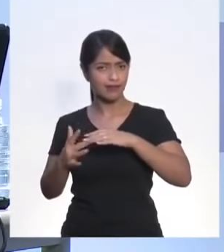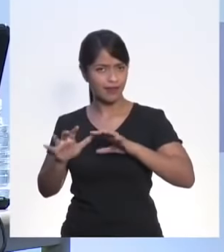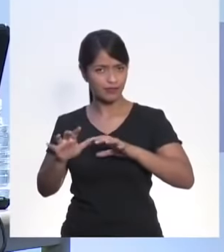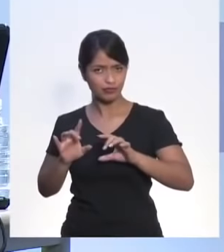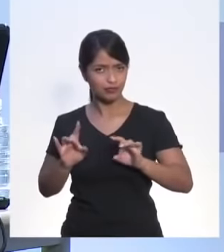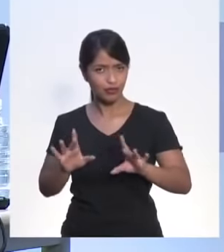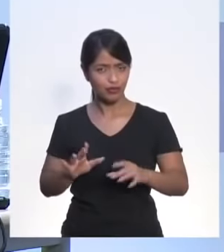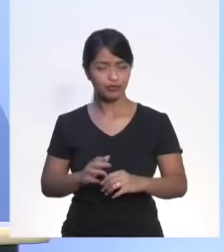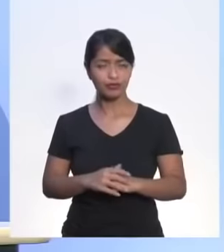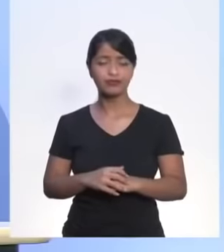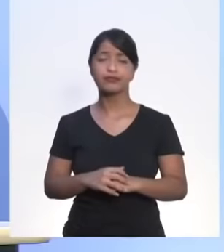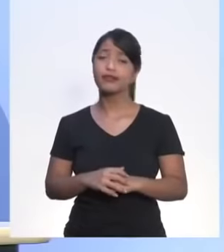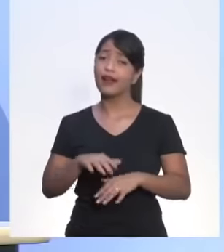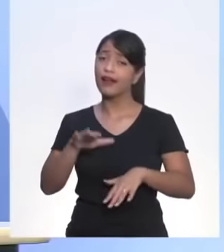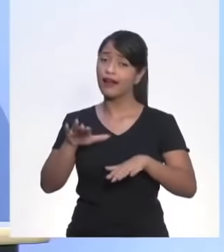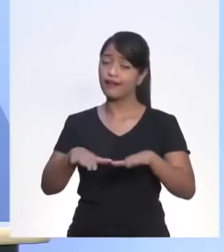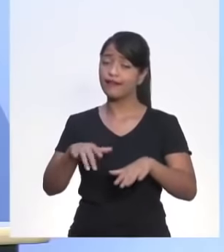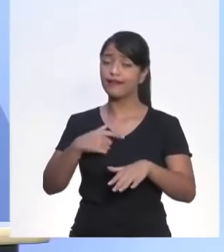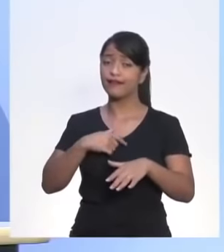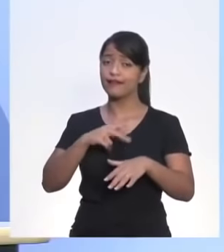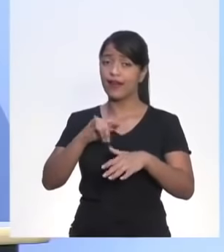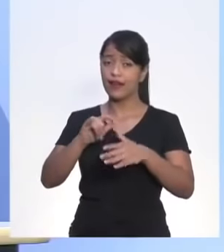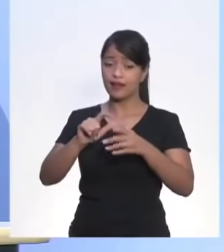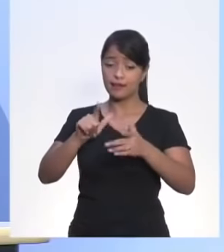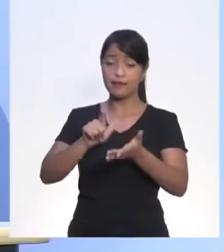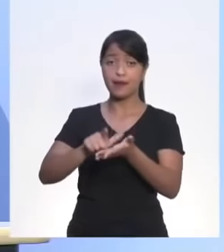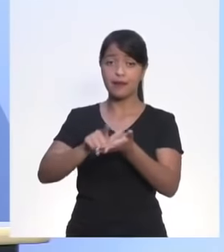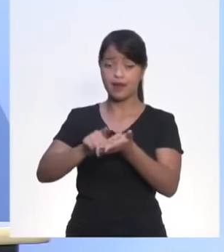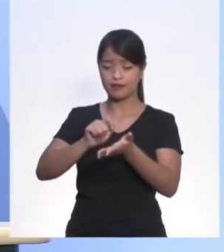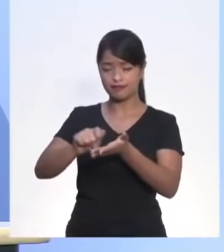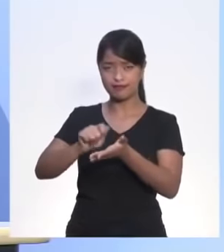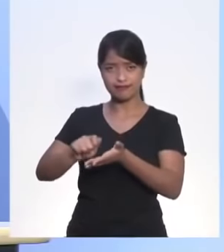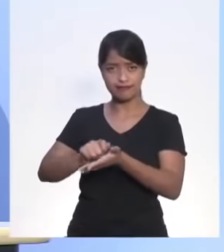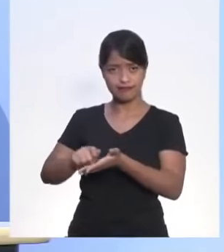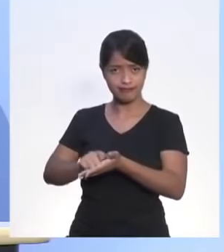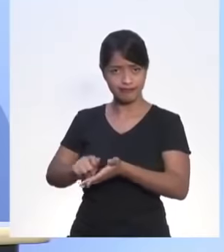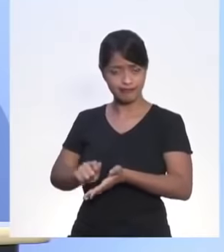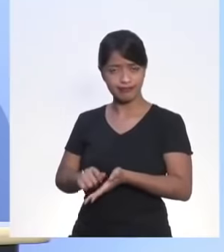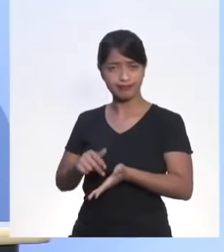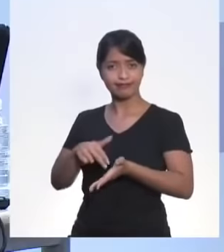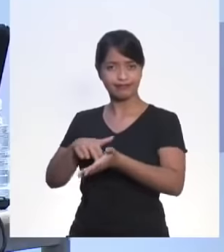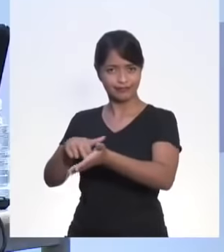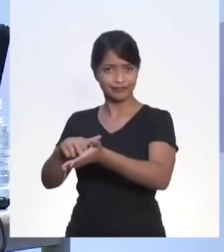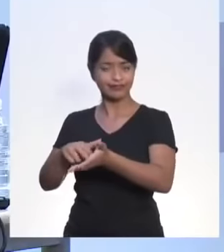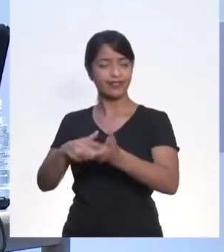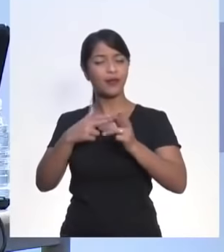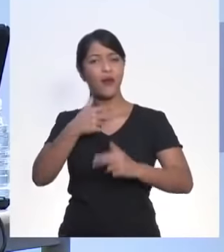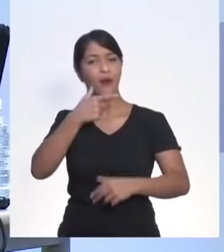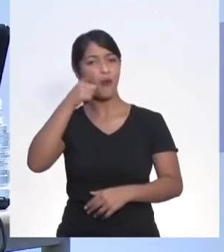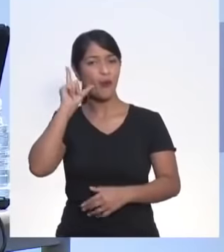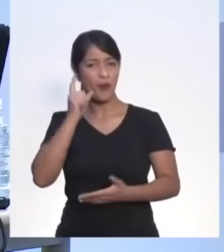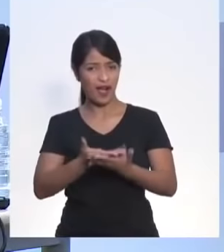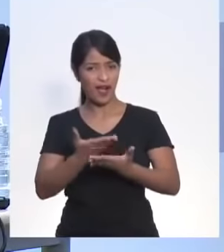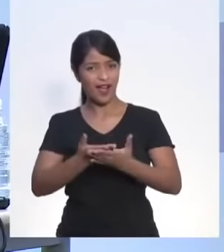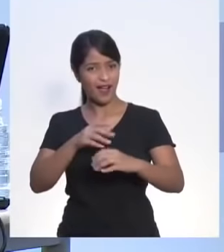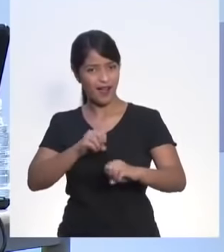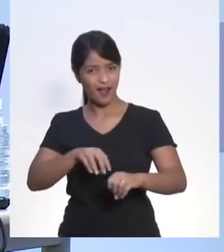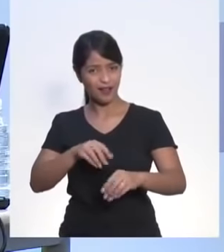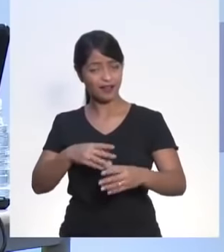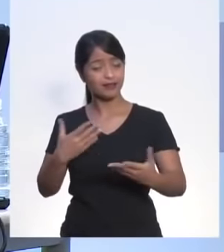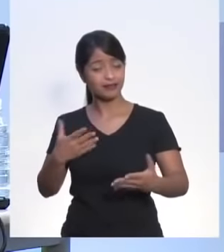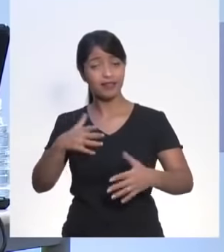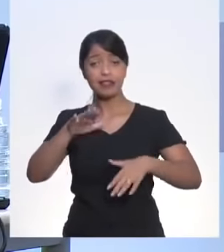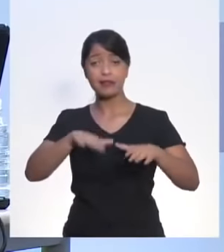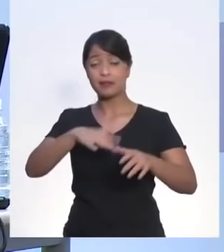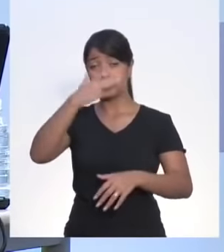Às vezes, quando a gente vai deixar um bilhete... É verdade esse bilhete? É verdade, da aula de ontem, é verdade esse bilhete, né? Dependendo da